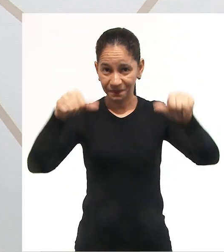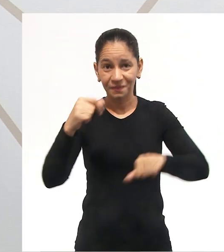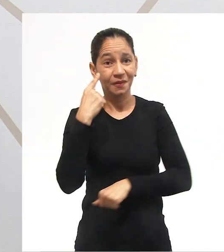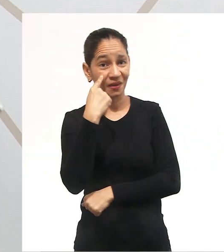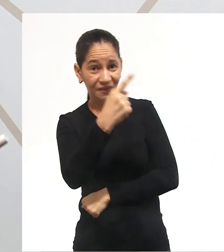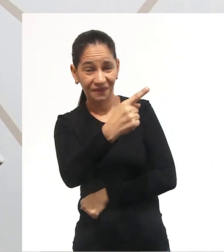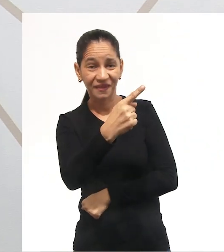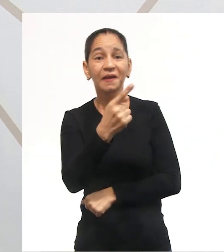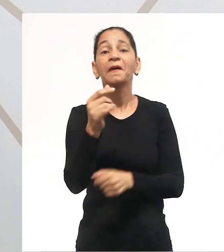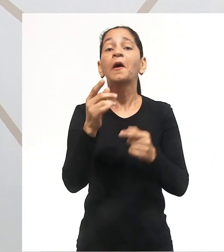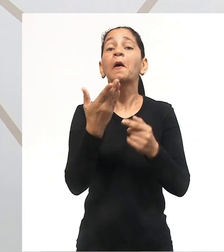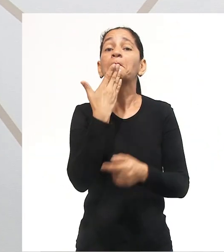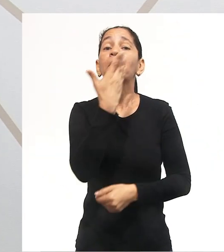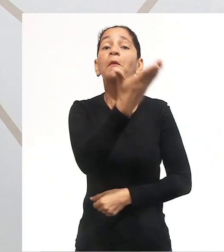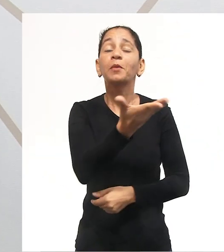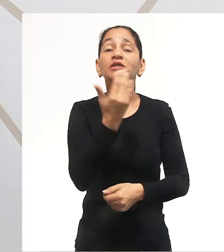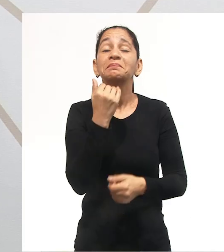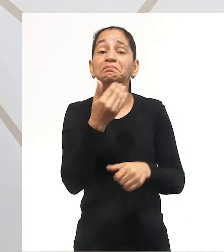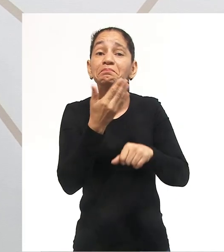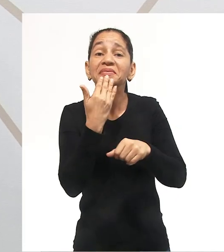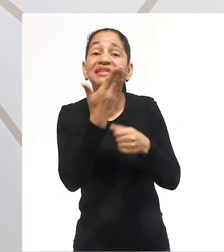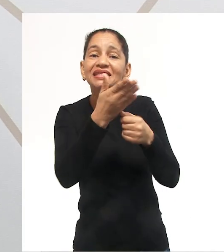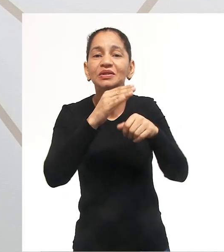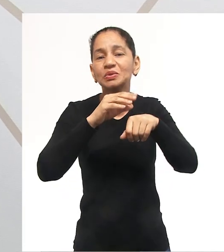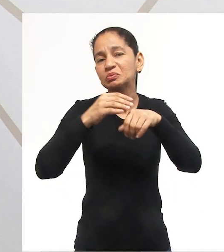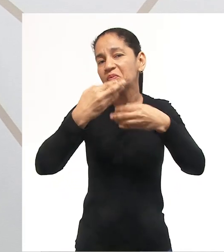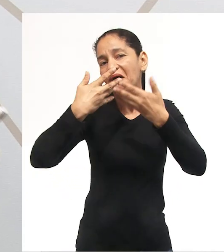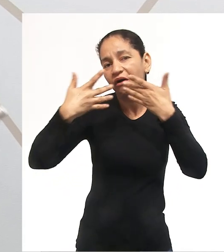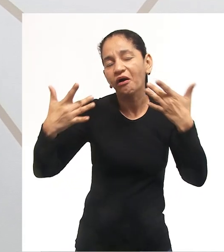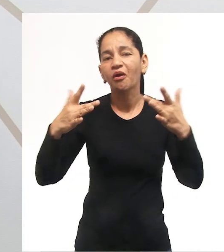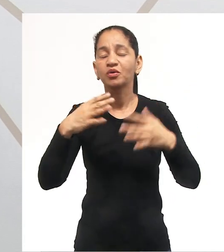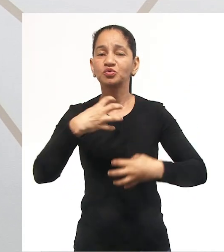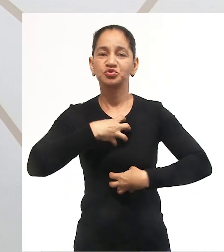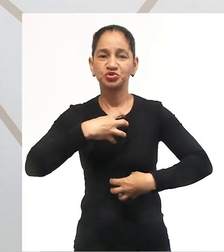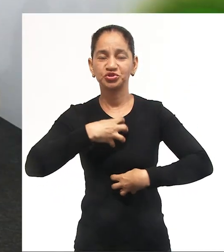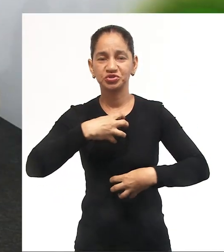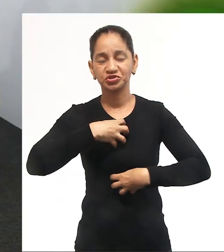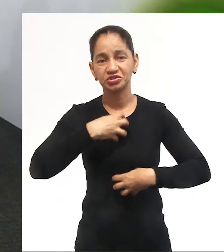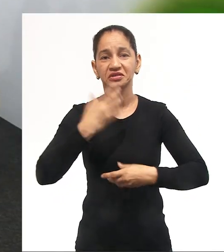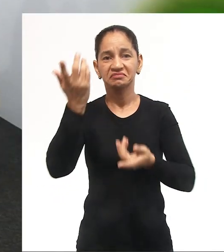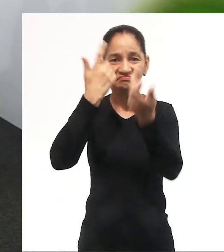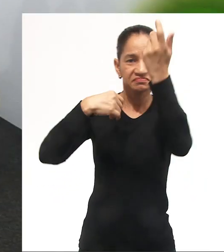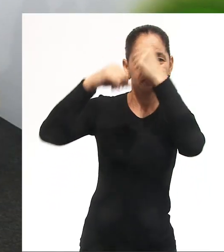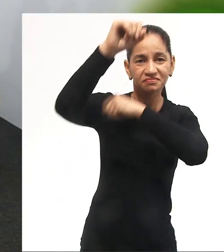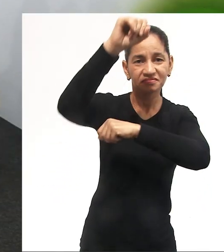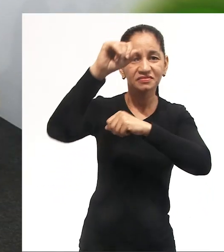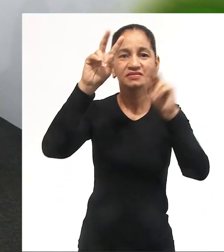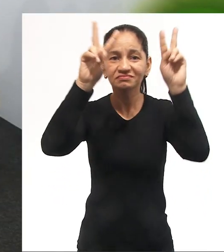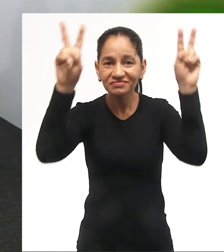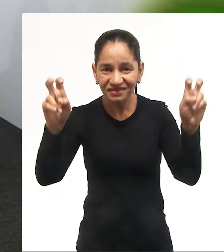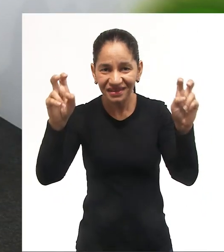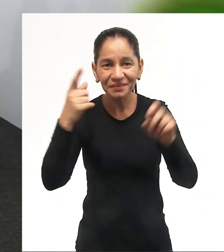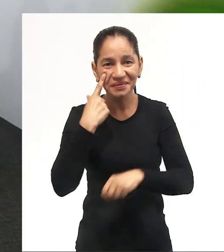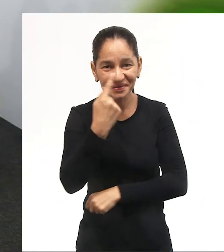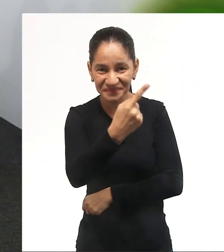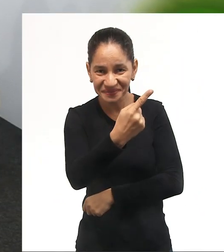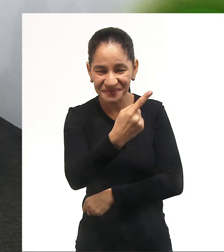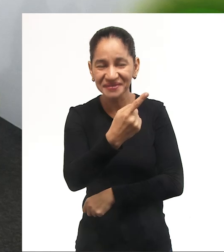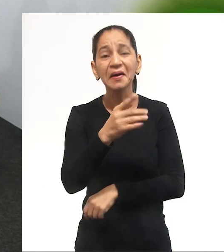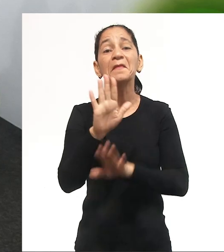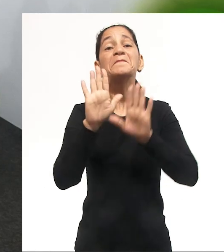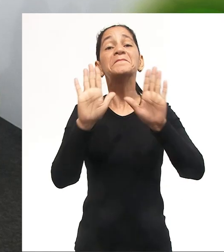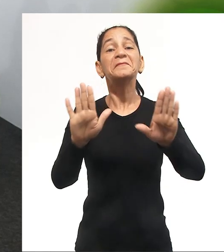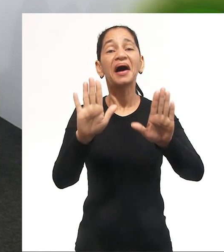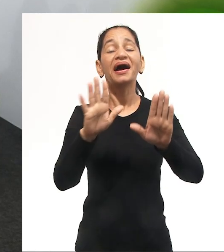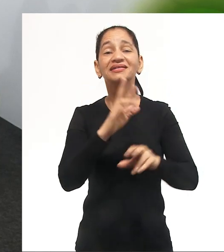proposta de anime, falando de práticas integradoras, baseada na jornada do herói, e vocês